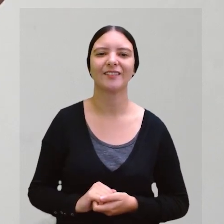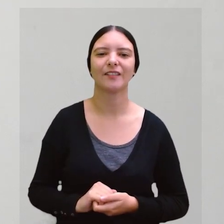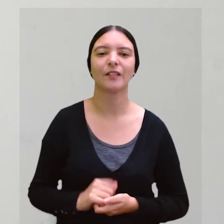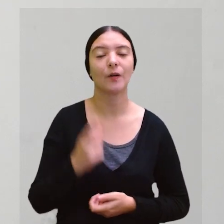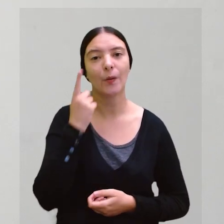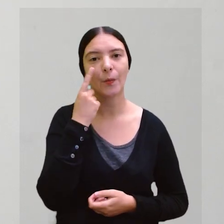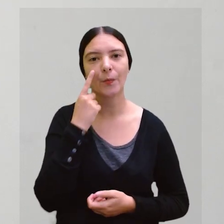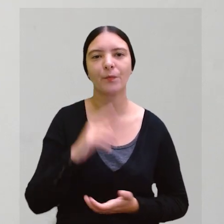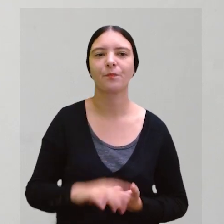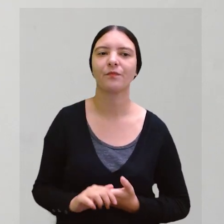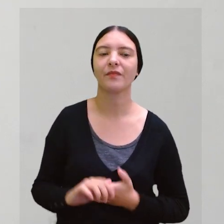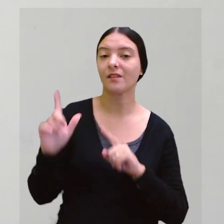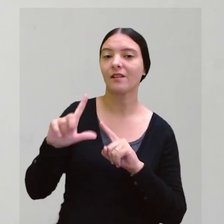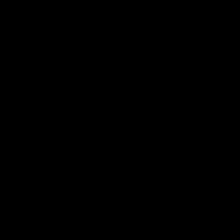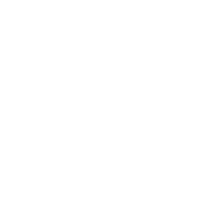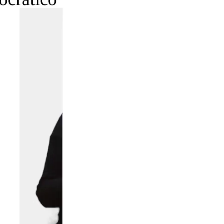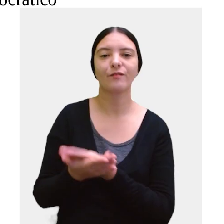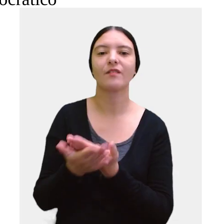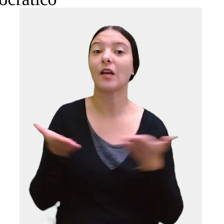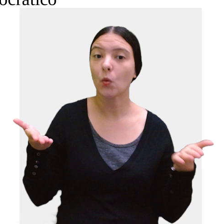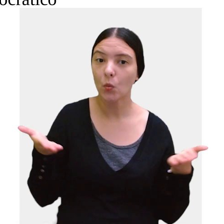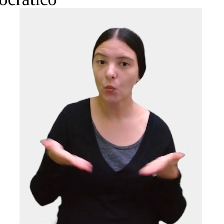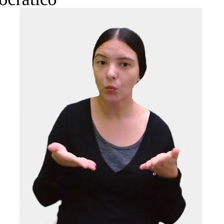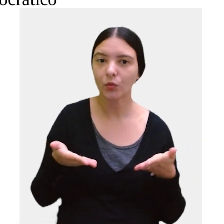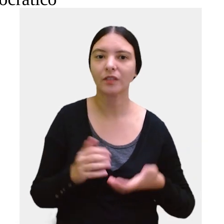Mas olha só, estudar literatura, especialmente hoje...